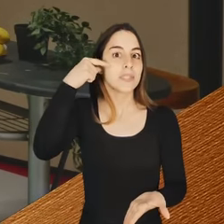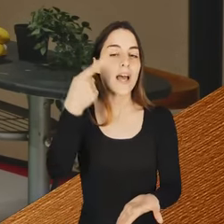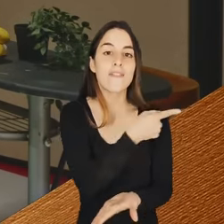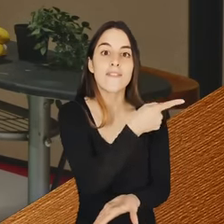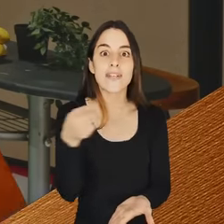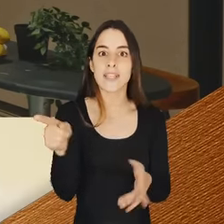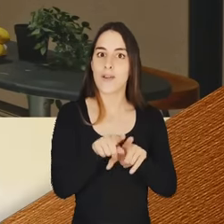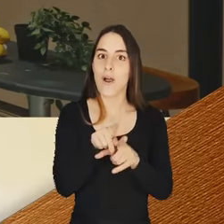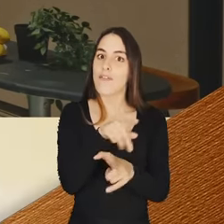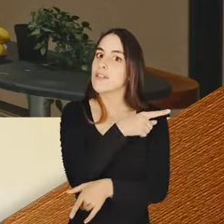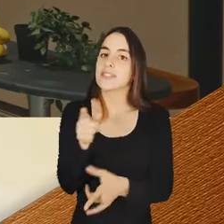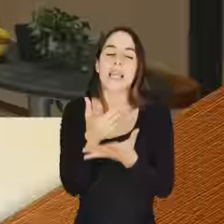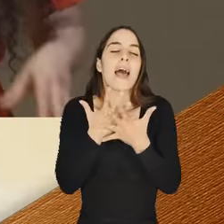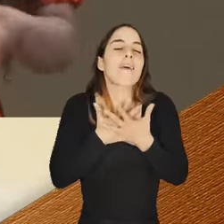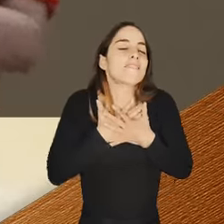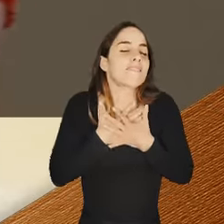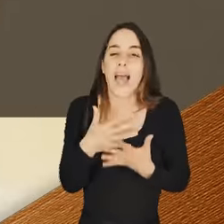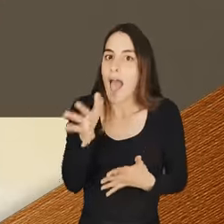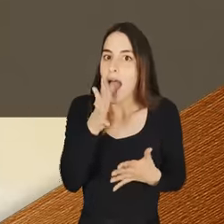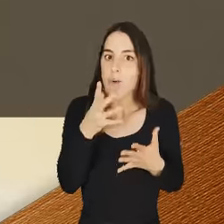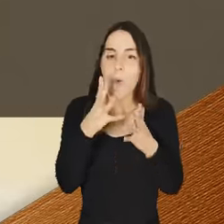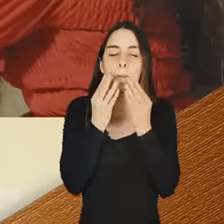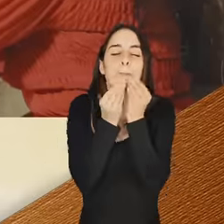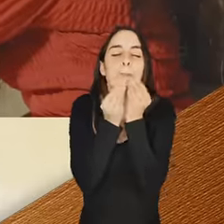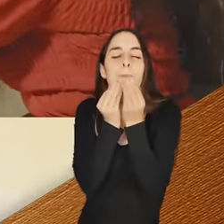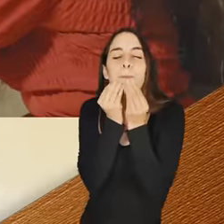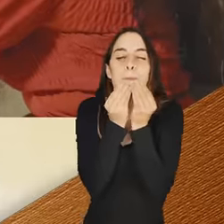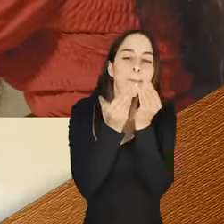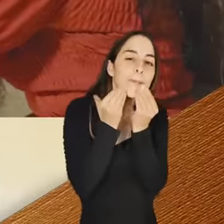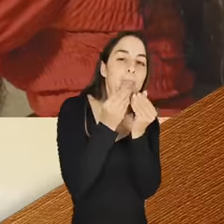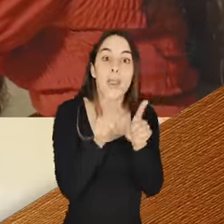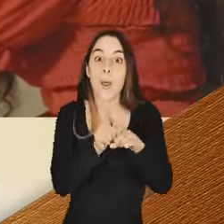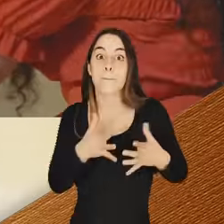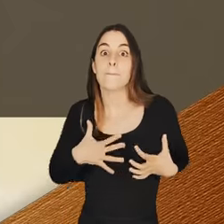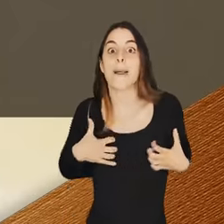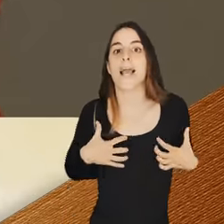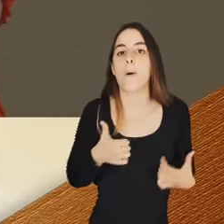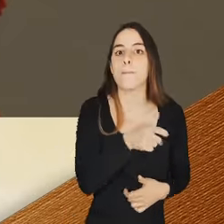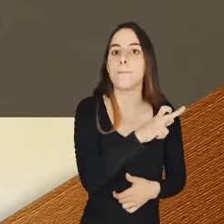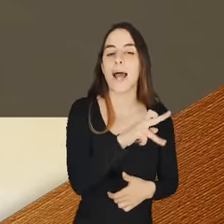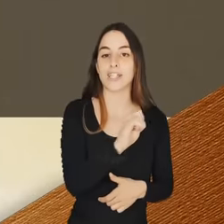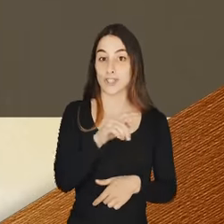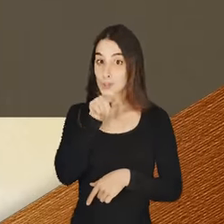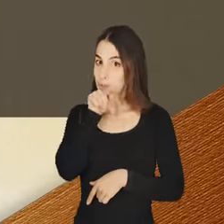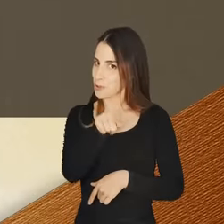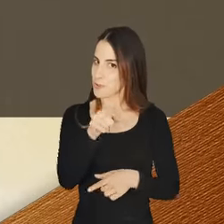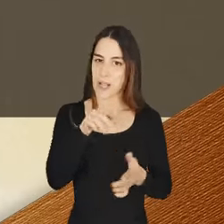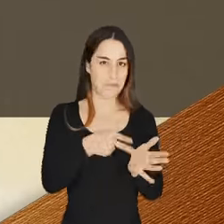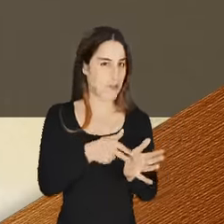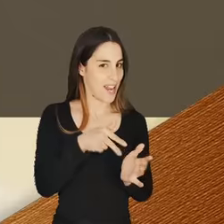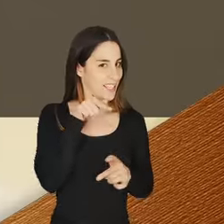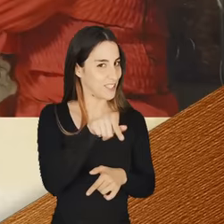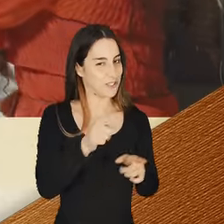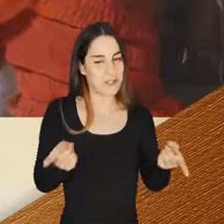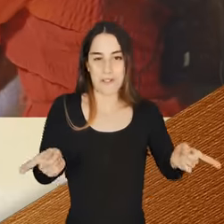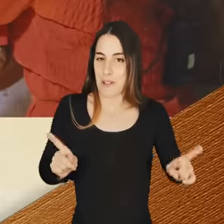na boca não em todo não, lado, não que é não. Um grande bacalhau. Espera, Ricardo, não estás a contar com esta, Ricardo. Nós hoje temos uma surpresa preparada